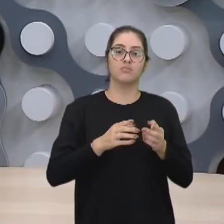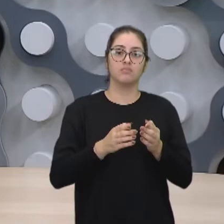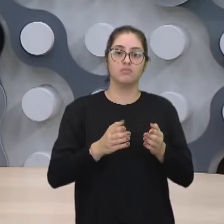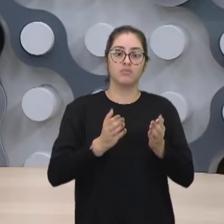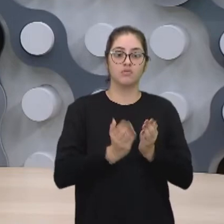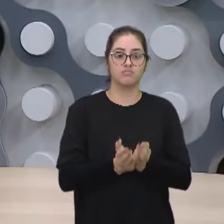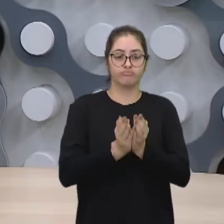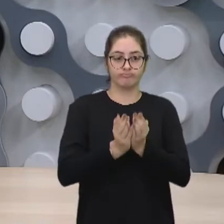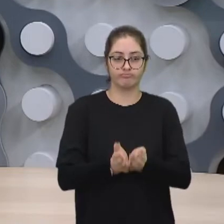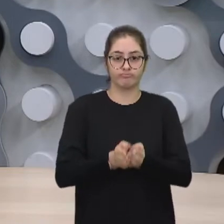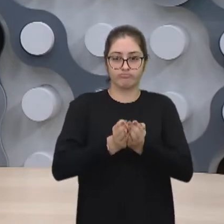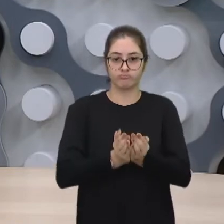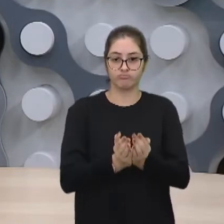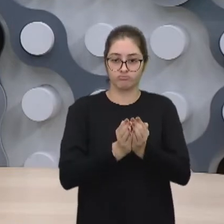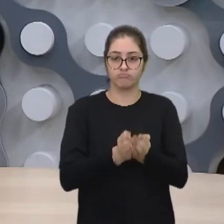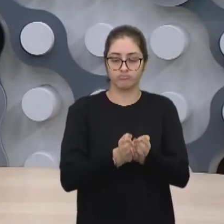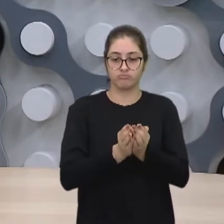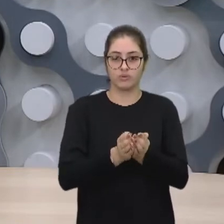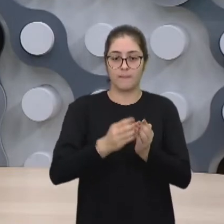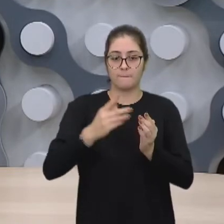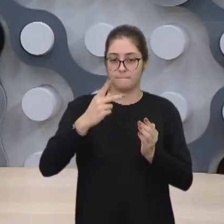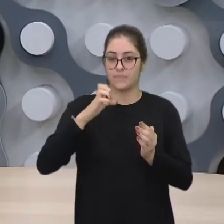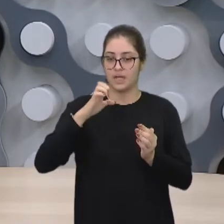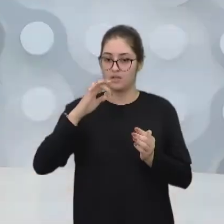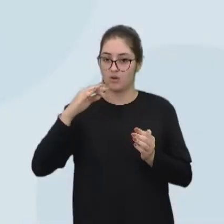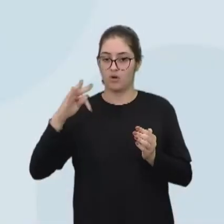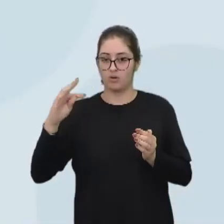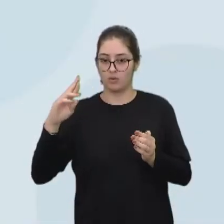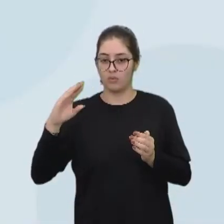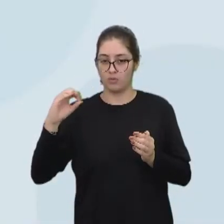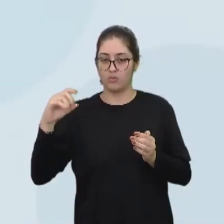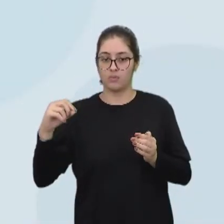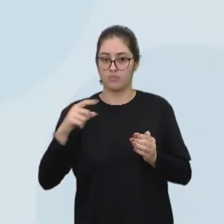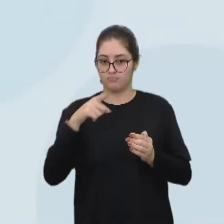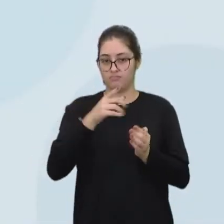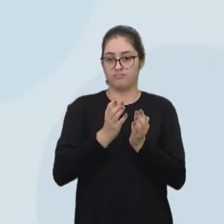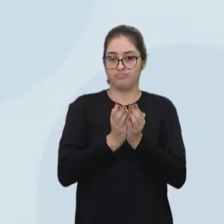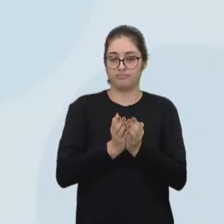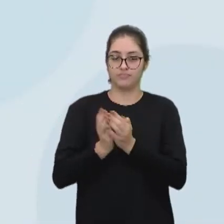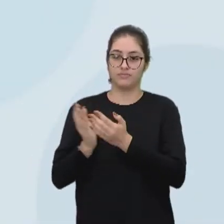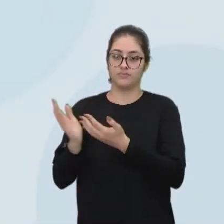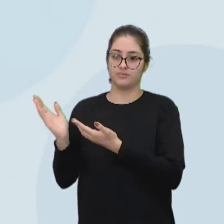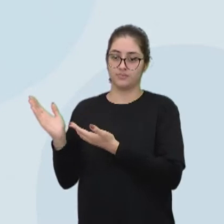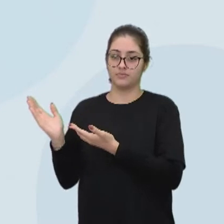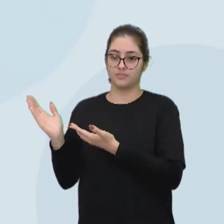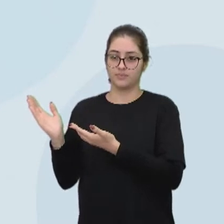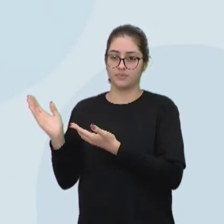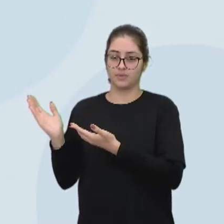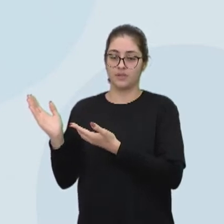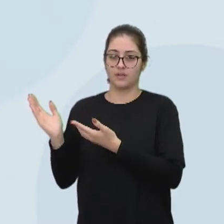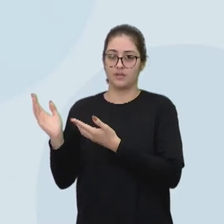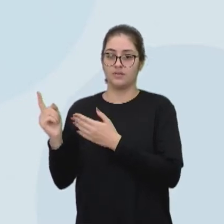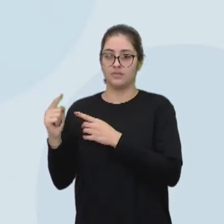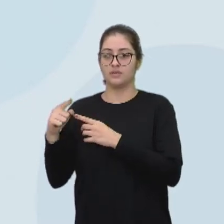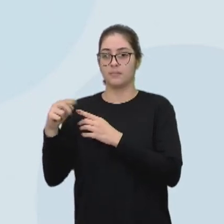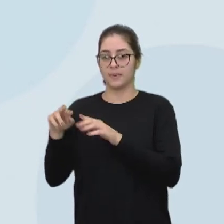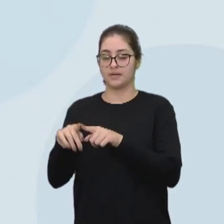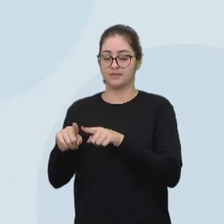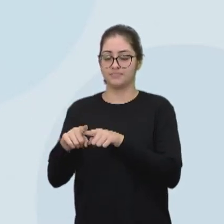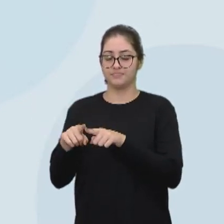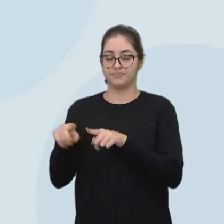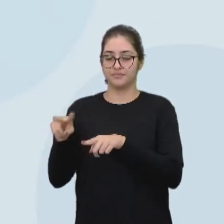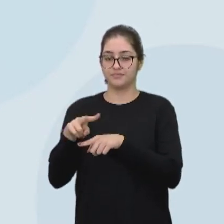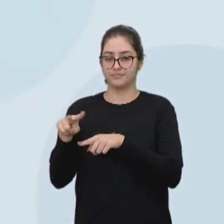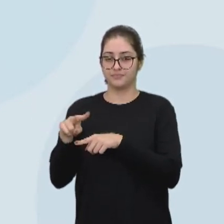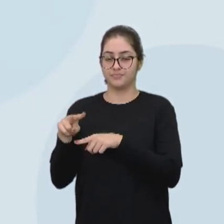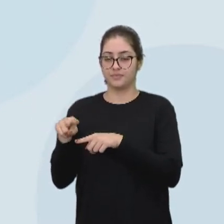o petróleo. Então está aí na tela para vocês, nós temos aí a plataforma de petróleo e nós temos um navio petroleiro. Ambos, né,